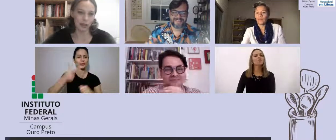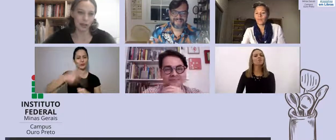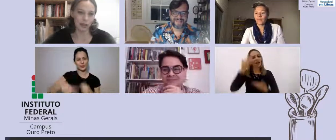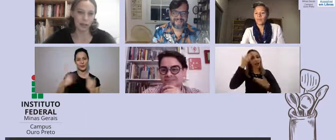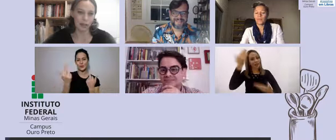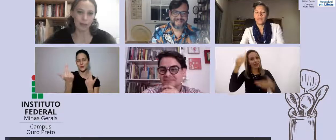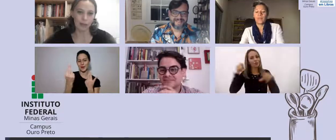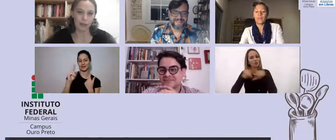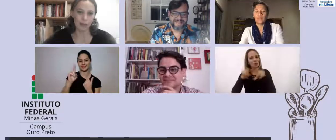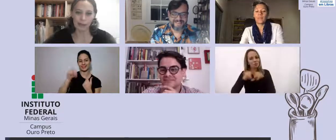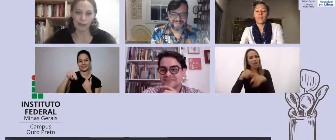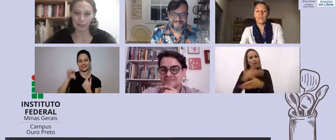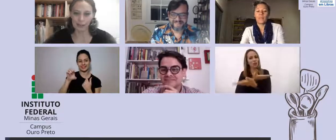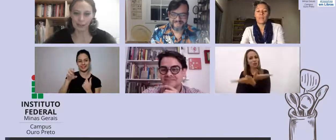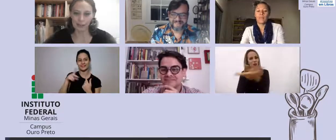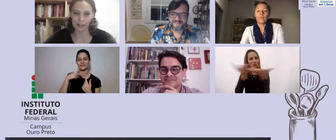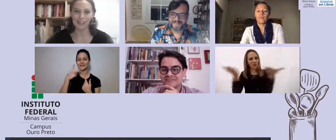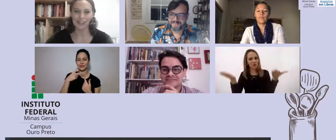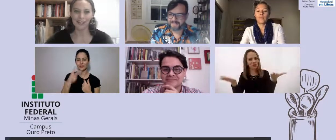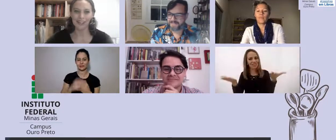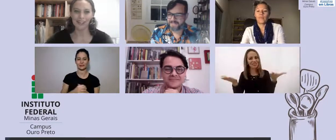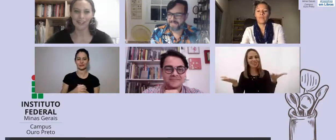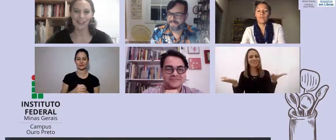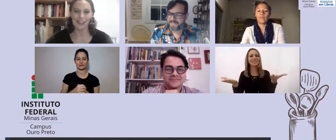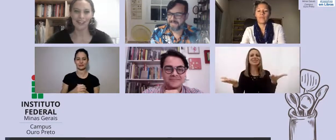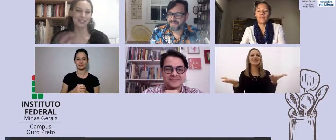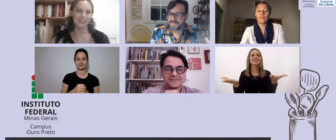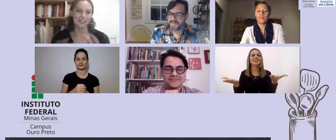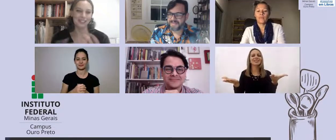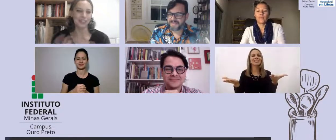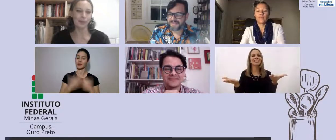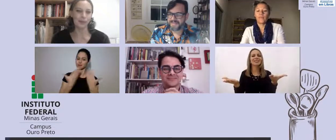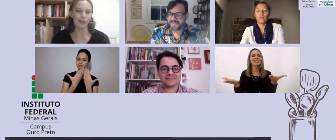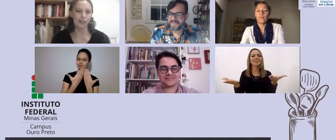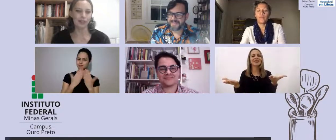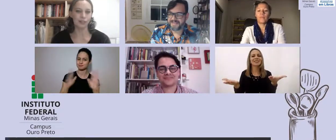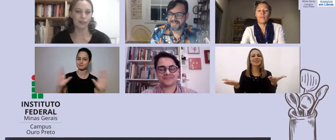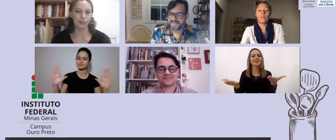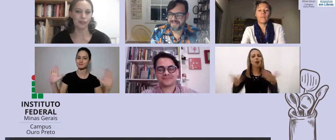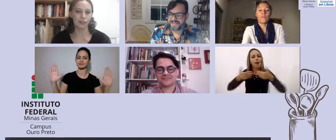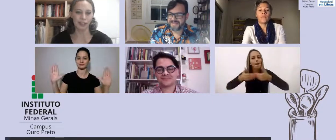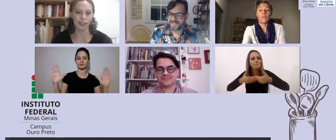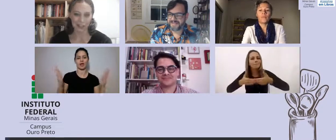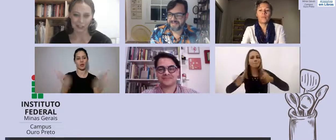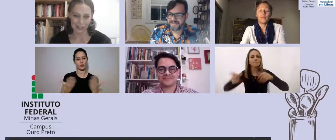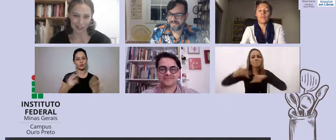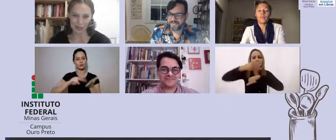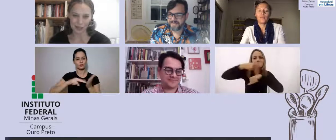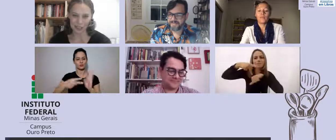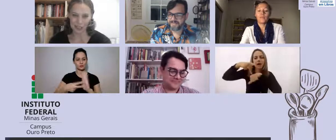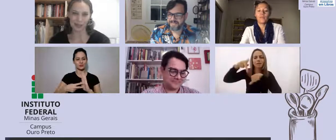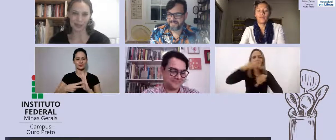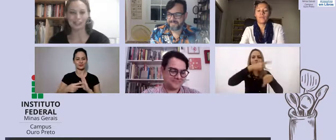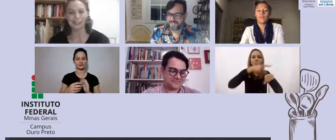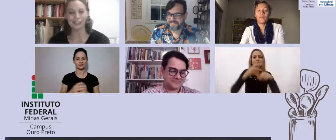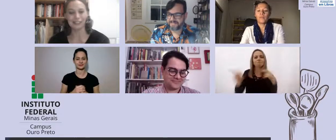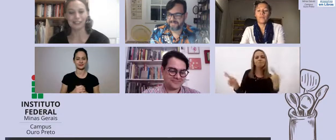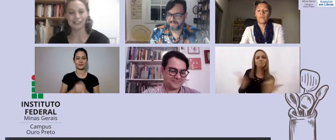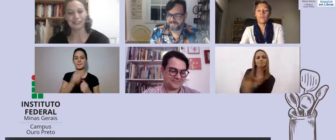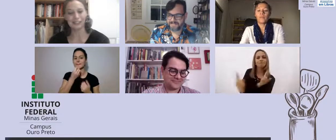René, de abrir as fronteiras, que têm um significado bem